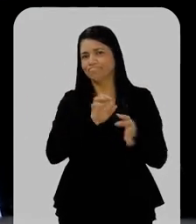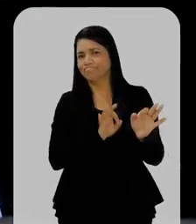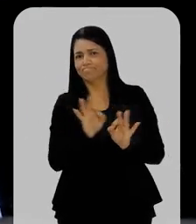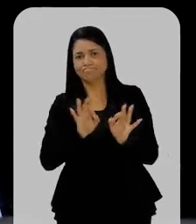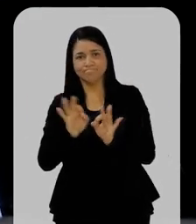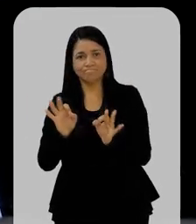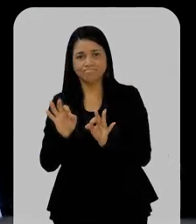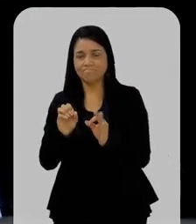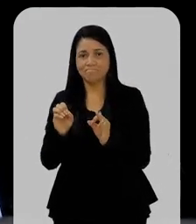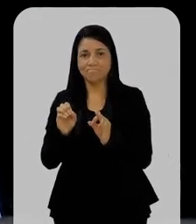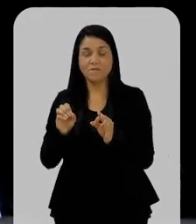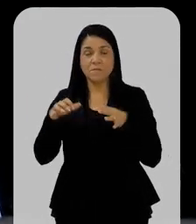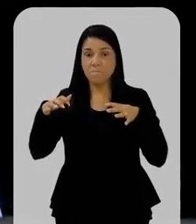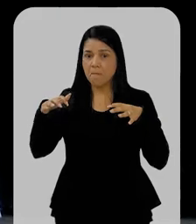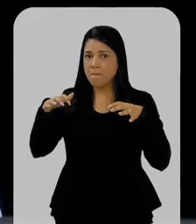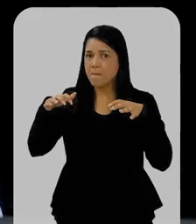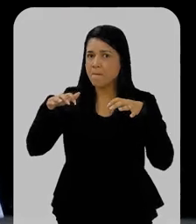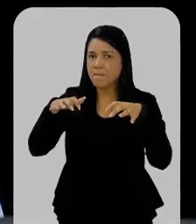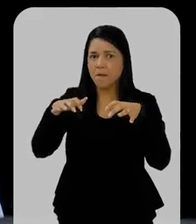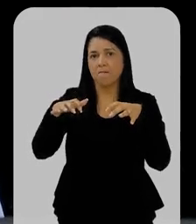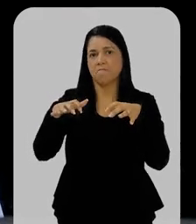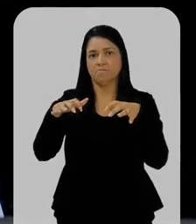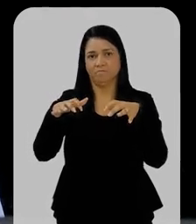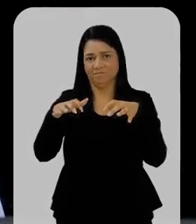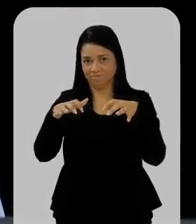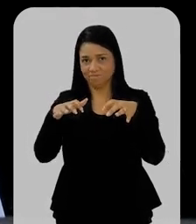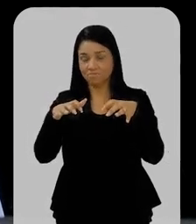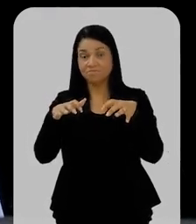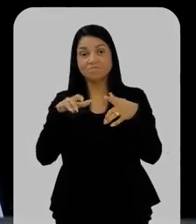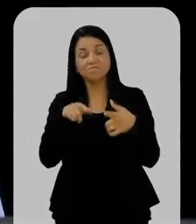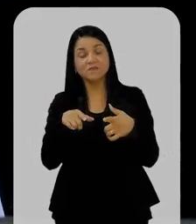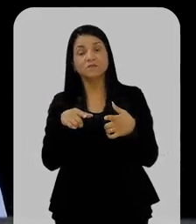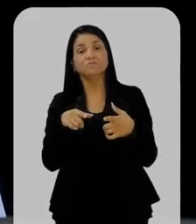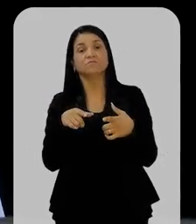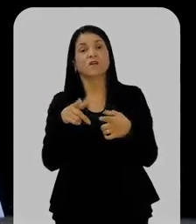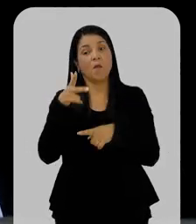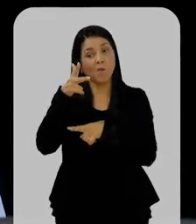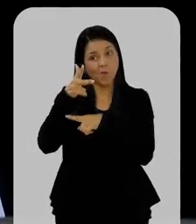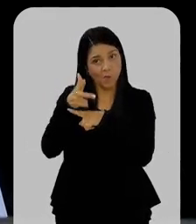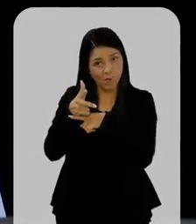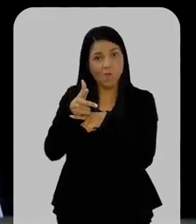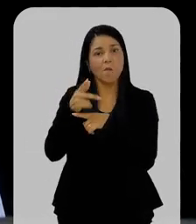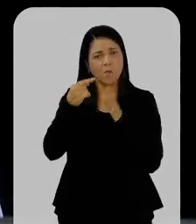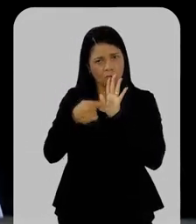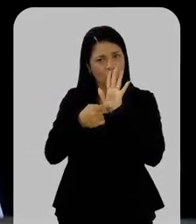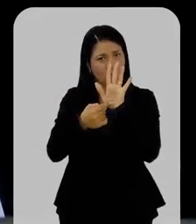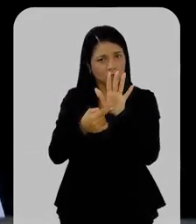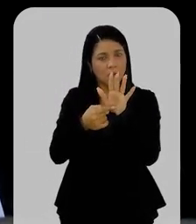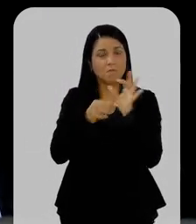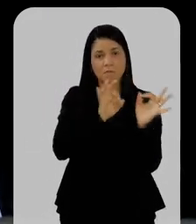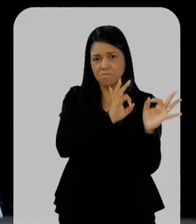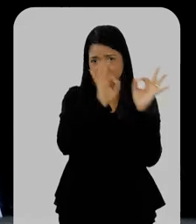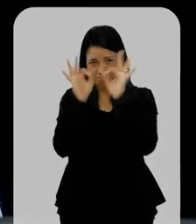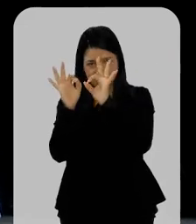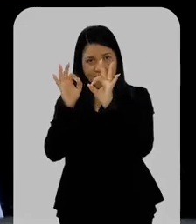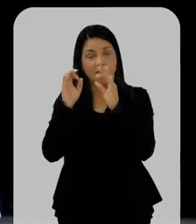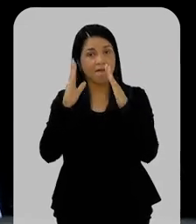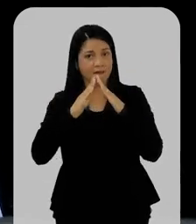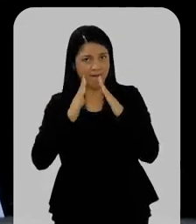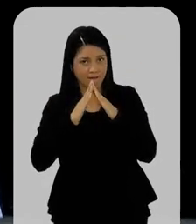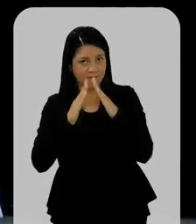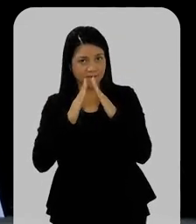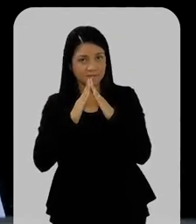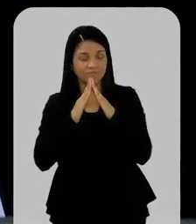preparadas para receber esse volume, esse alto volume de chuvas. A gente vai rodar esse vídeo para o pessoal que está em casa, que ainda não teve oportunidade de